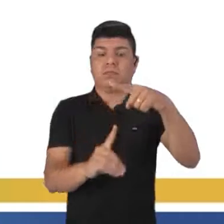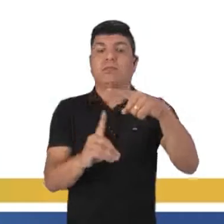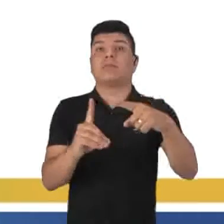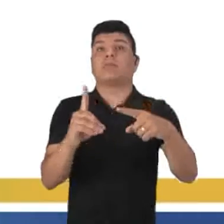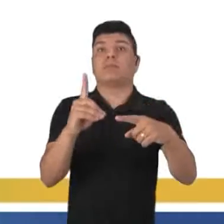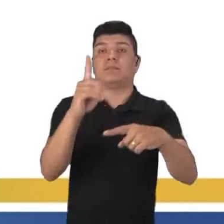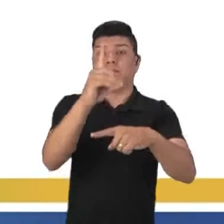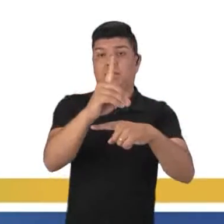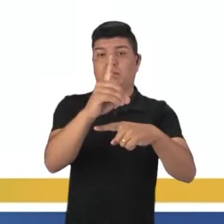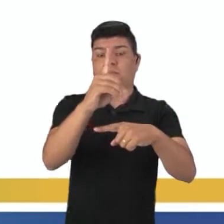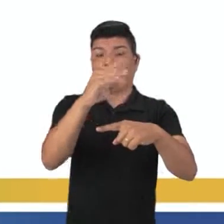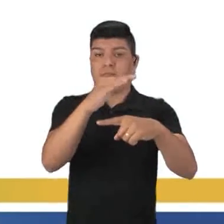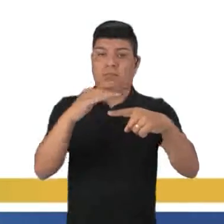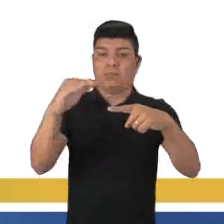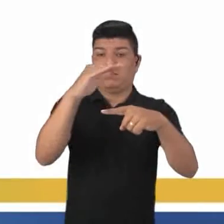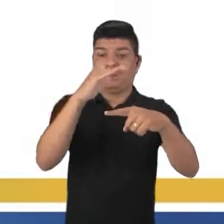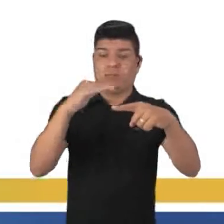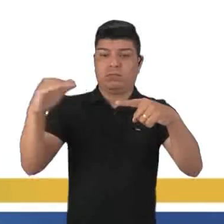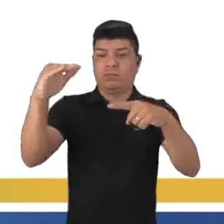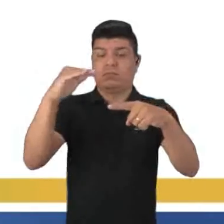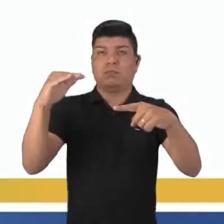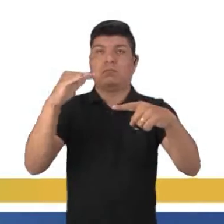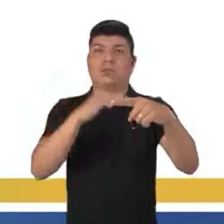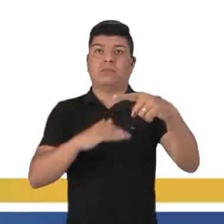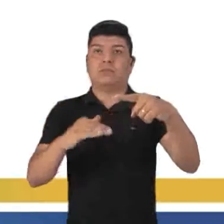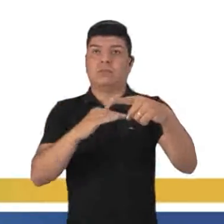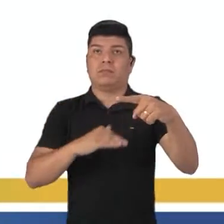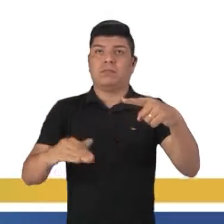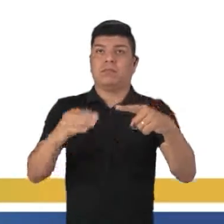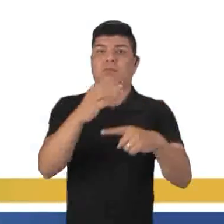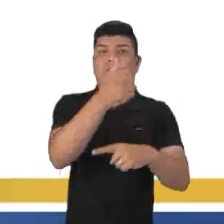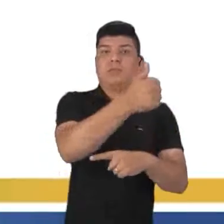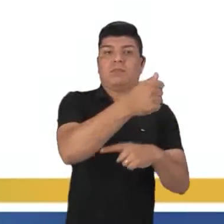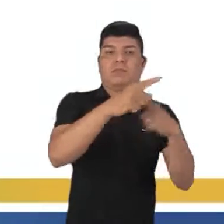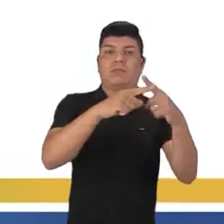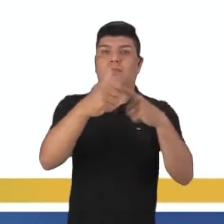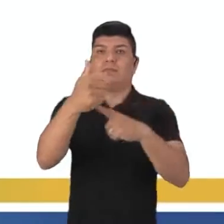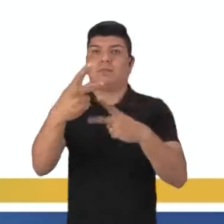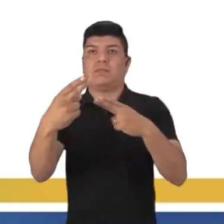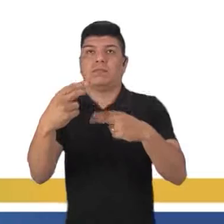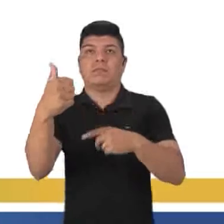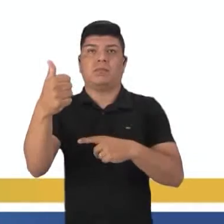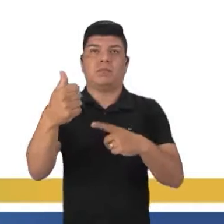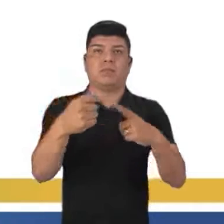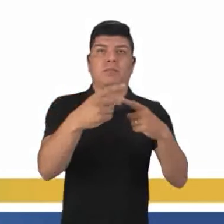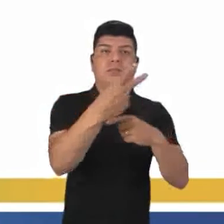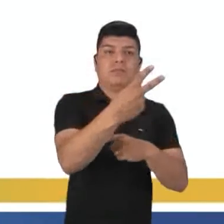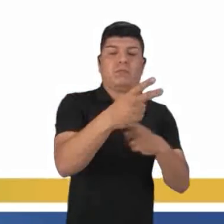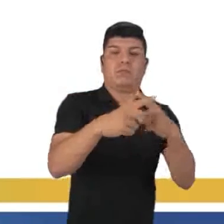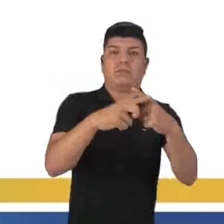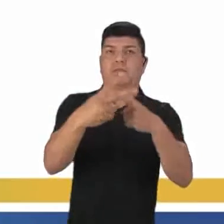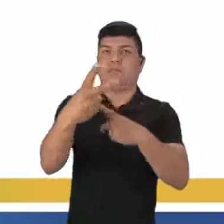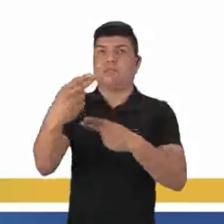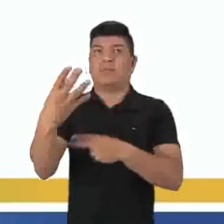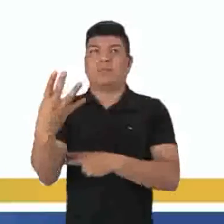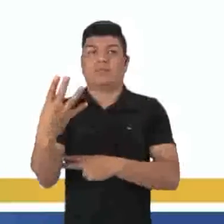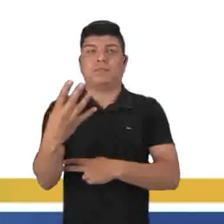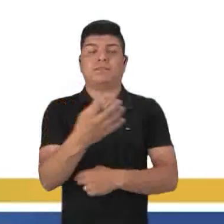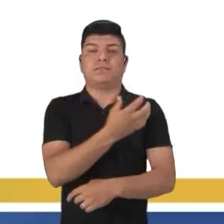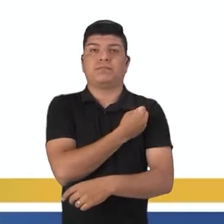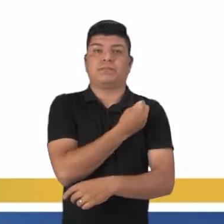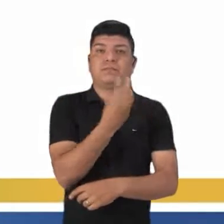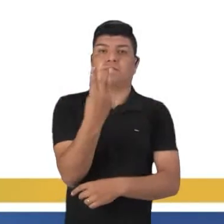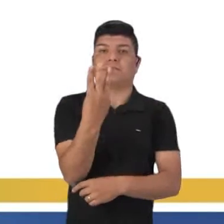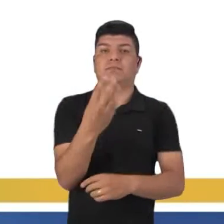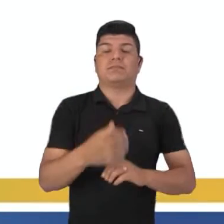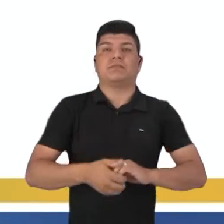seja, o de cima pelo de cima e o de baixo pelo de baixo. 1 vezes 1 é 1 e 2 vezes 2 é igual a 4. Problema de